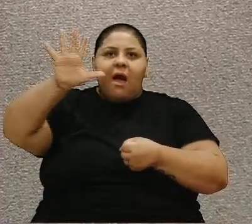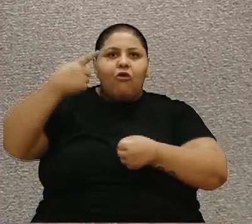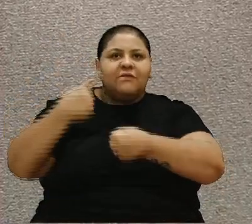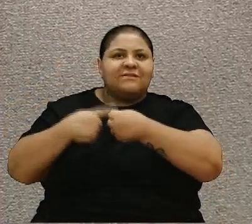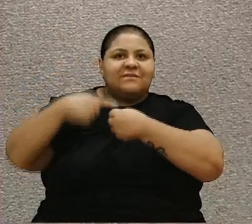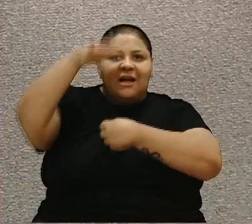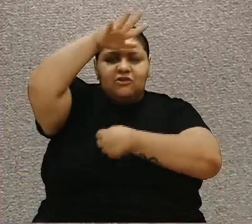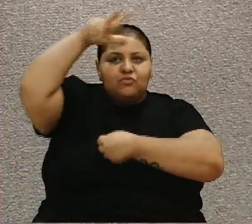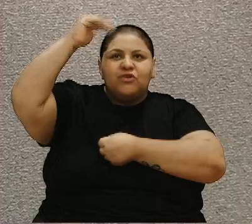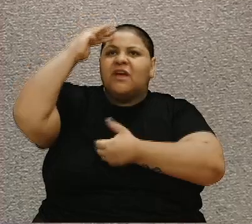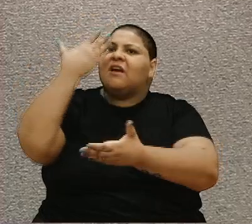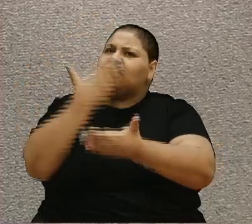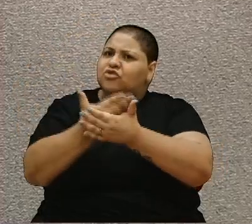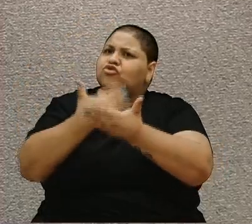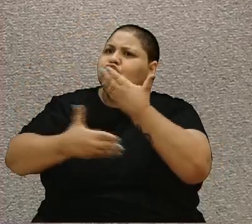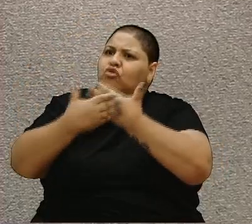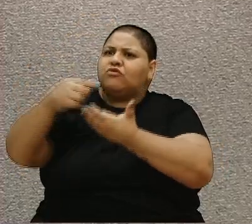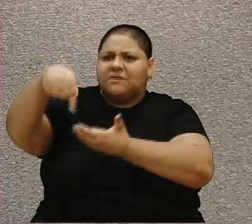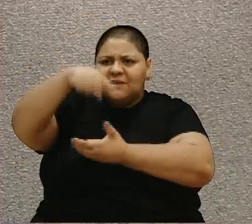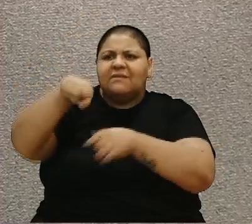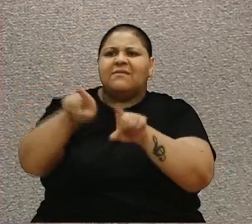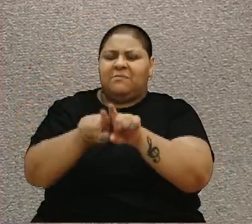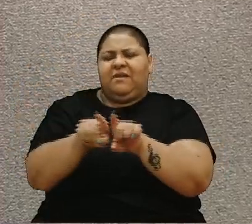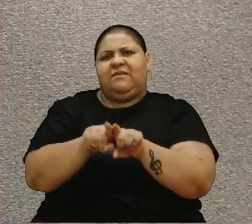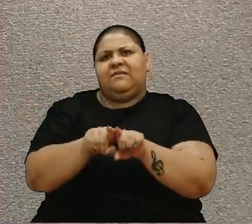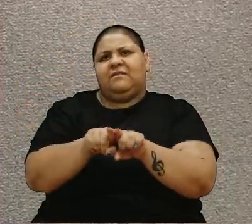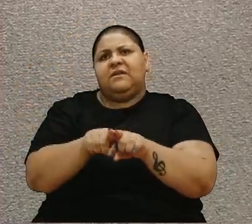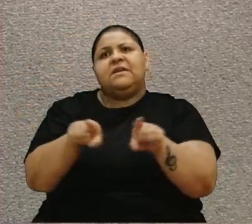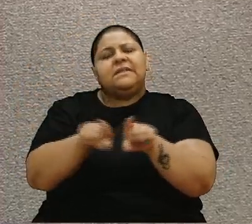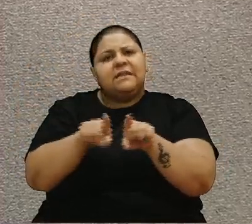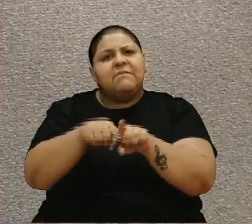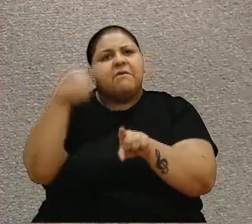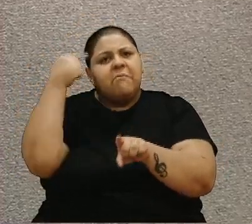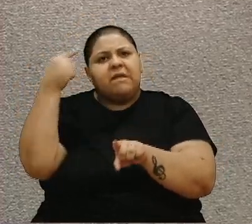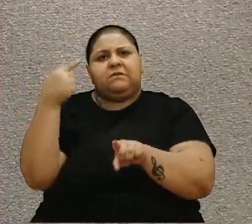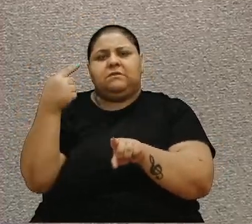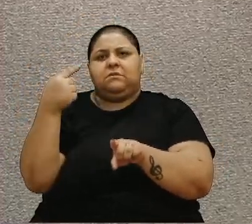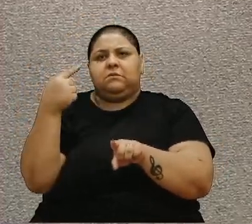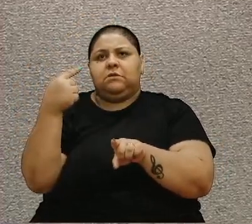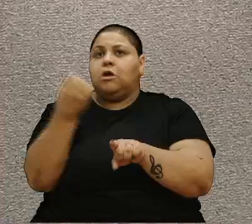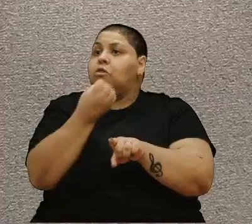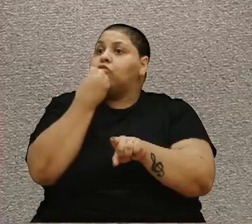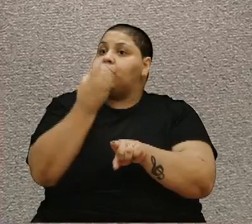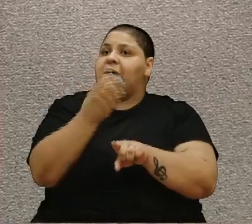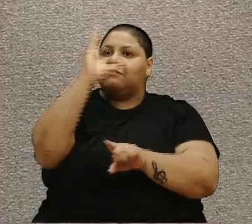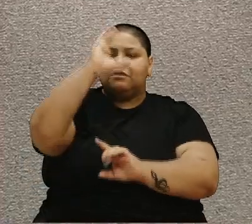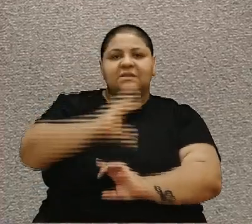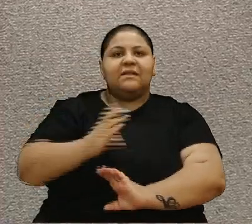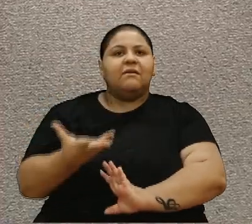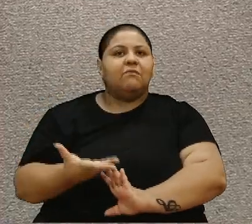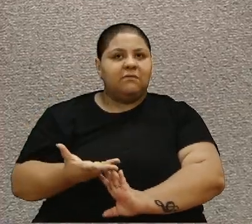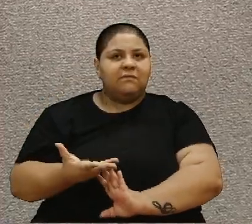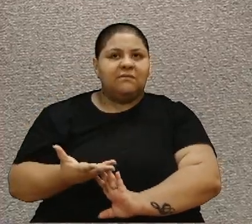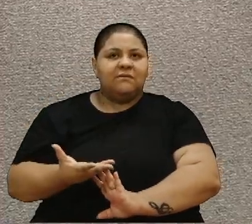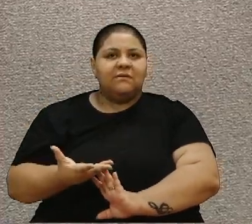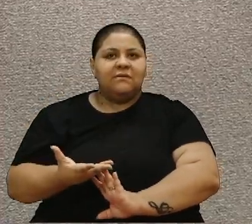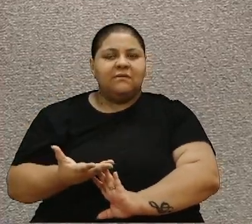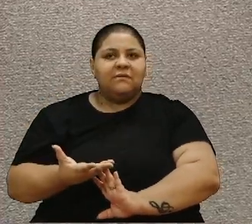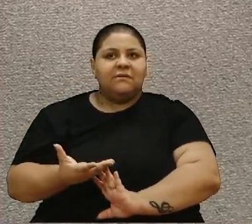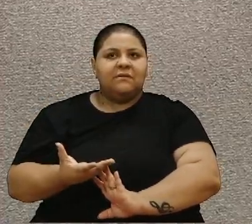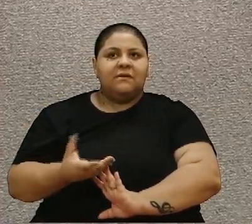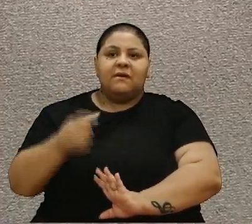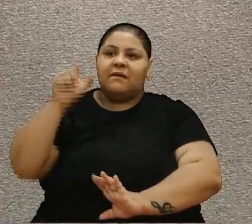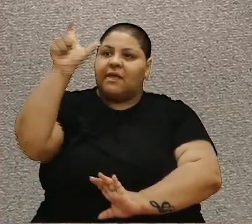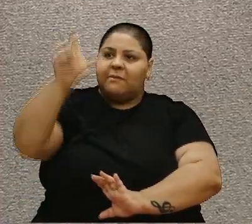município. E acredito que todos os colegas aqui, vereadores, eles também pensam nisso, no bem para o cidadão, que é aquele que